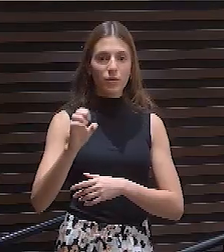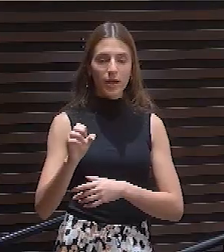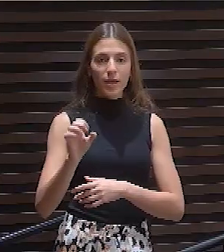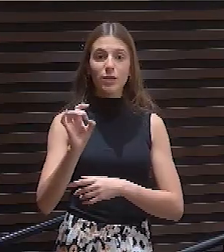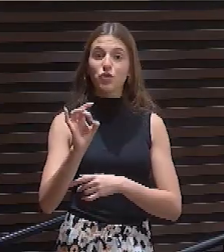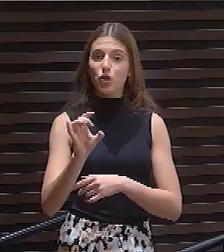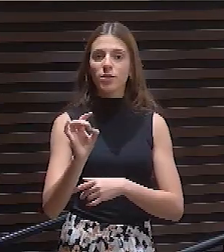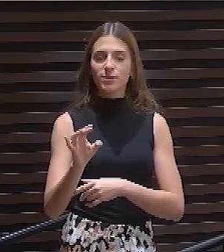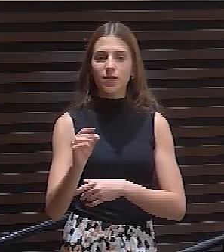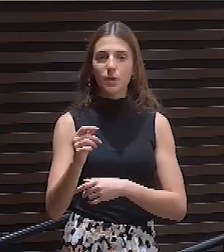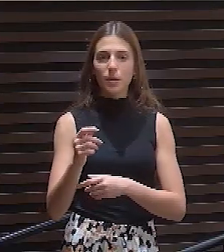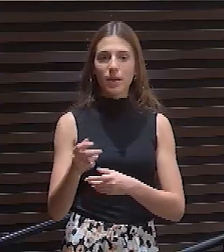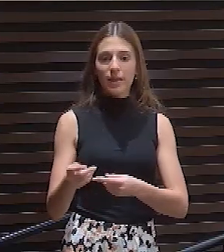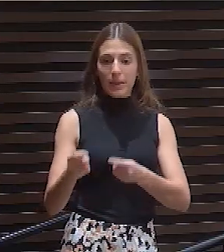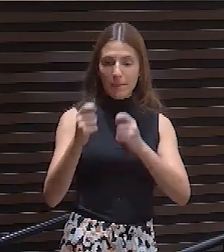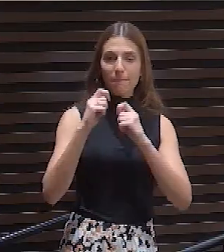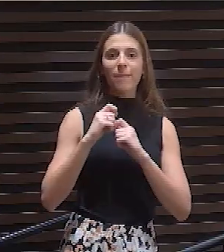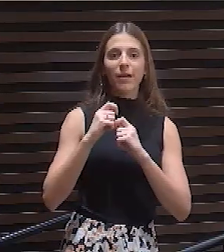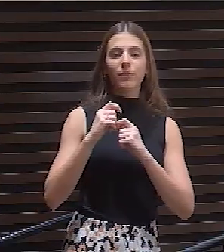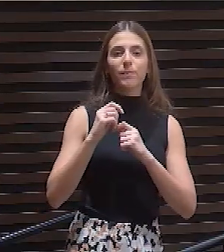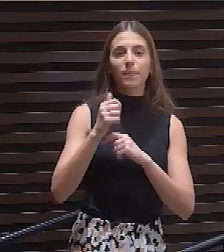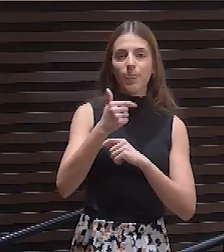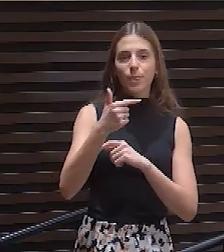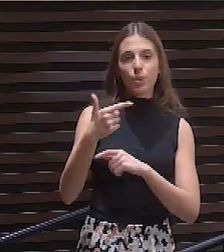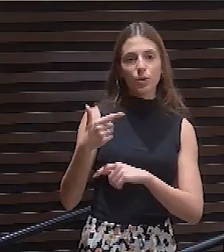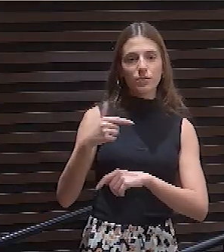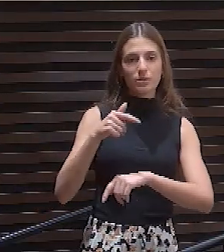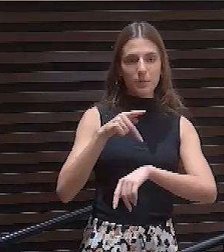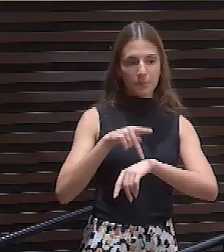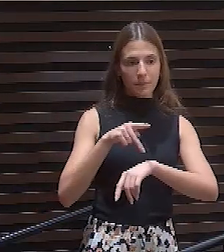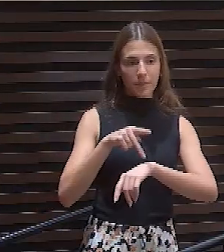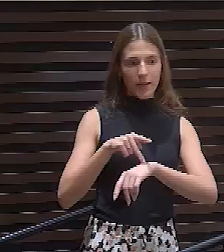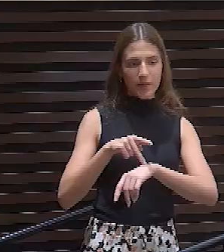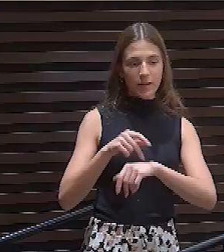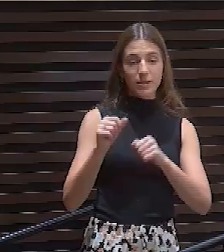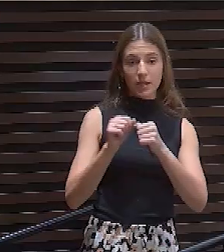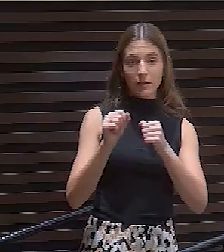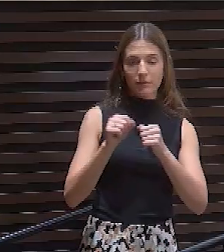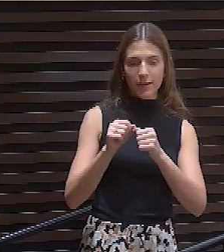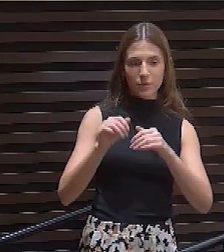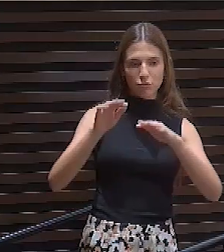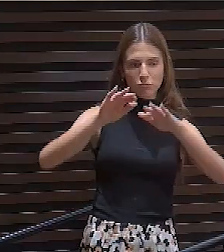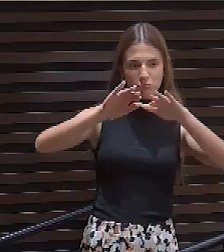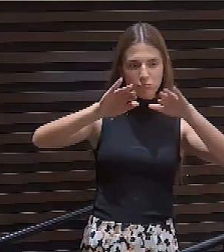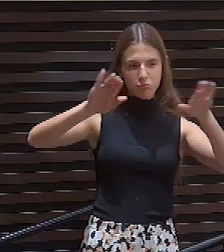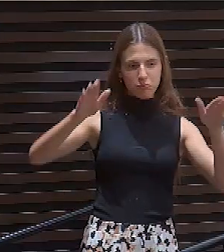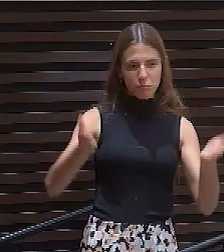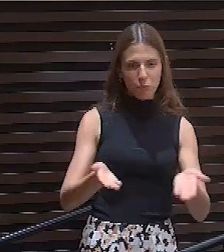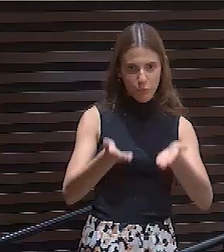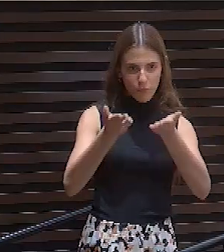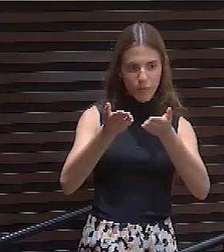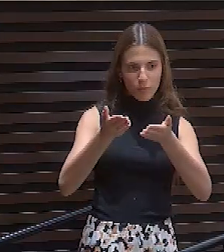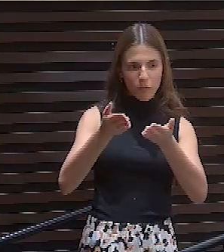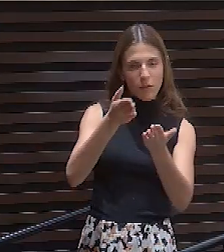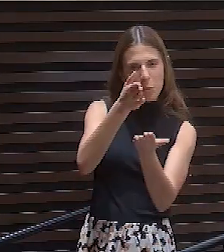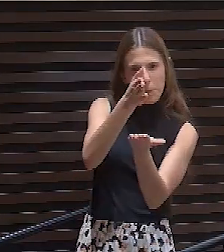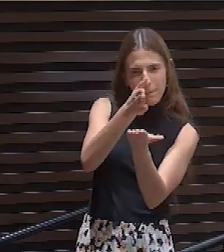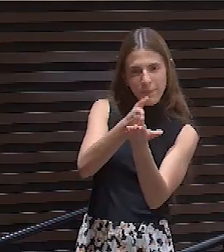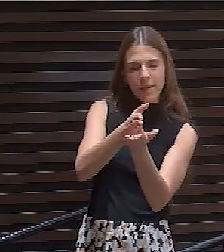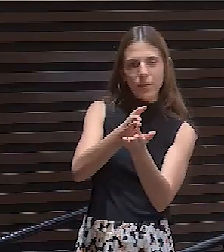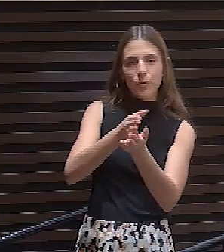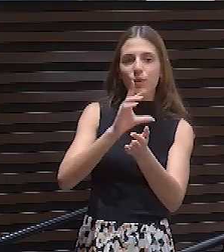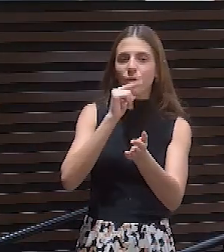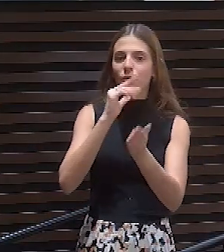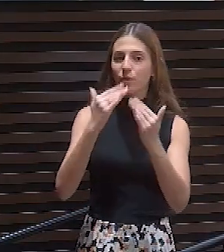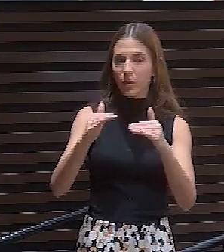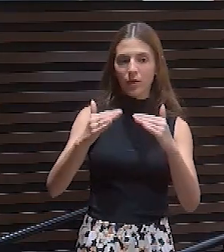pega 12 pedras e faz um monumento no meio do rio. Foi isso que eu li.